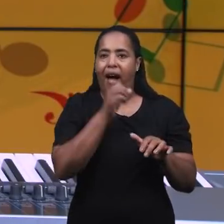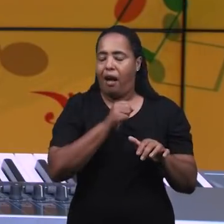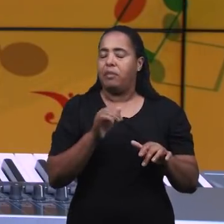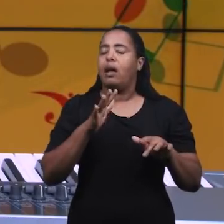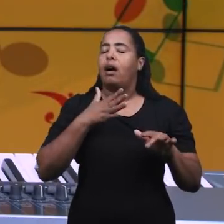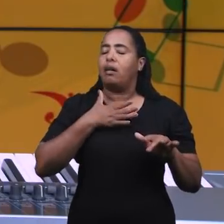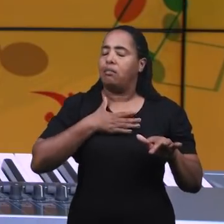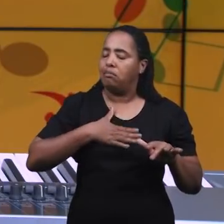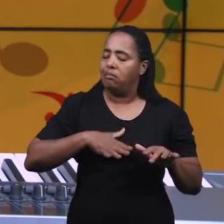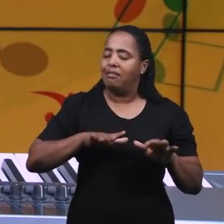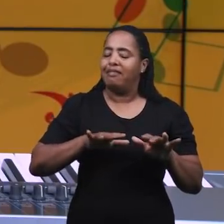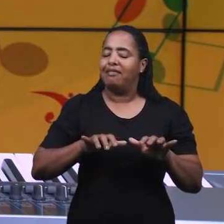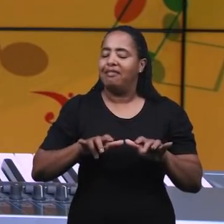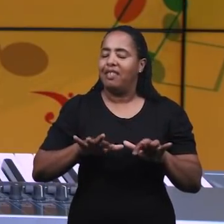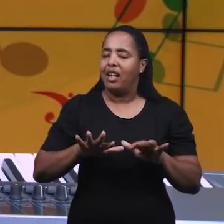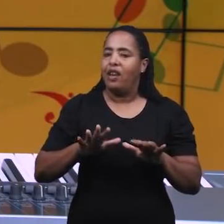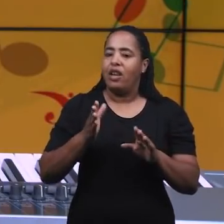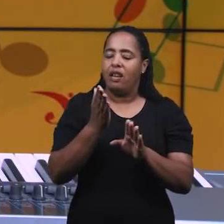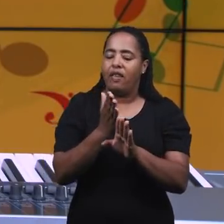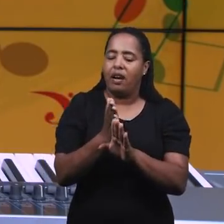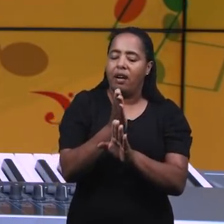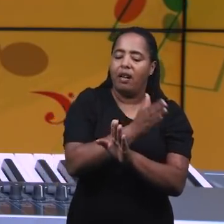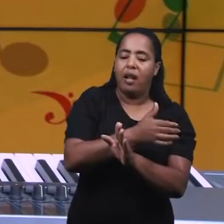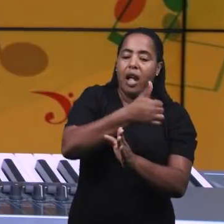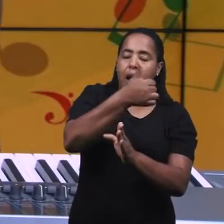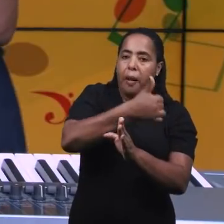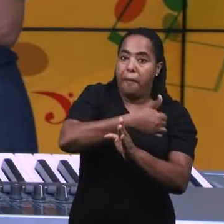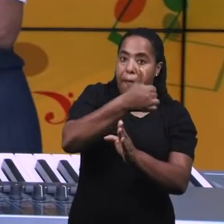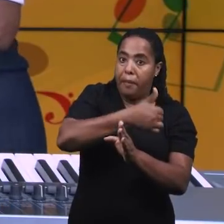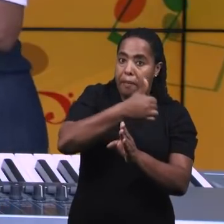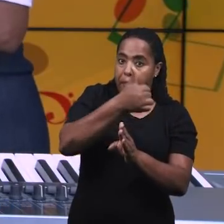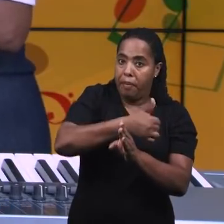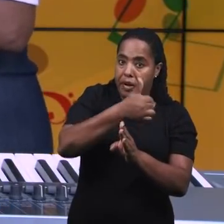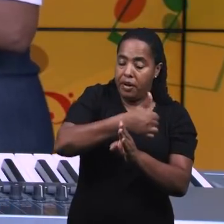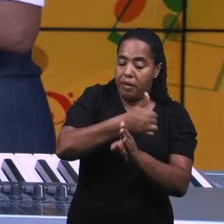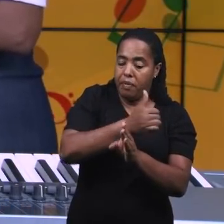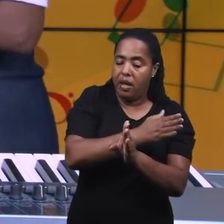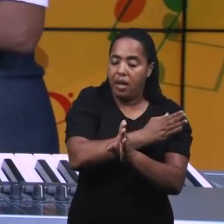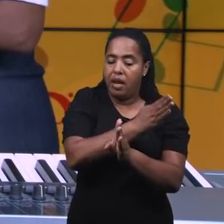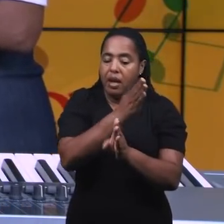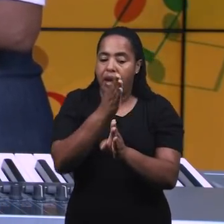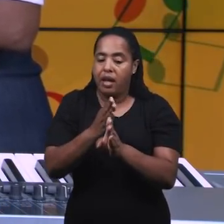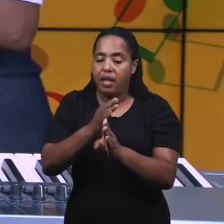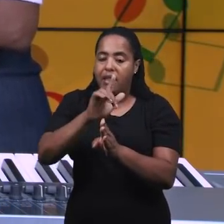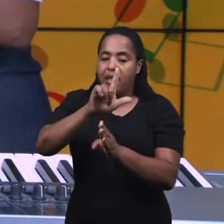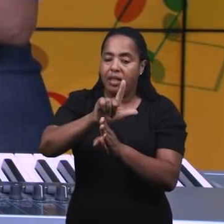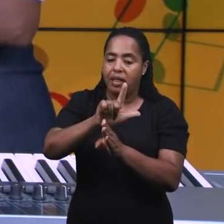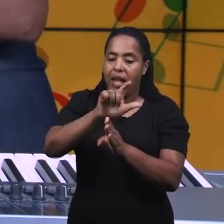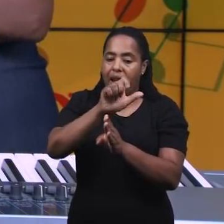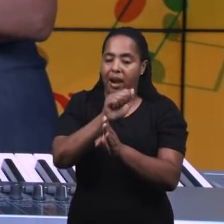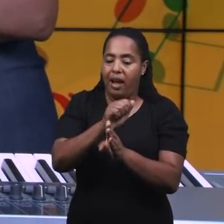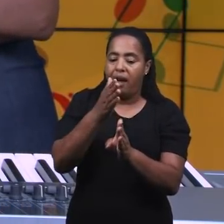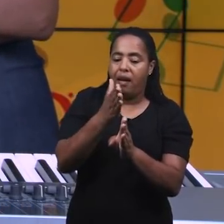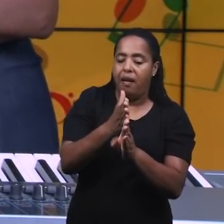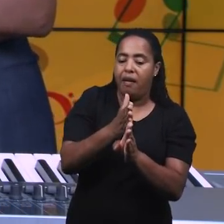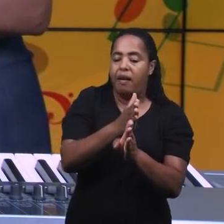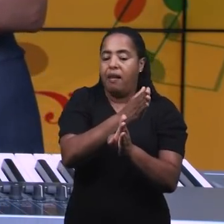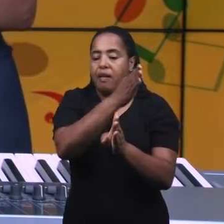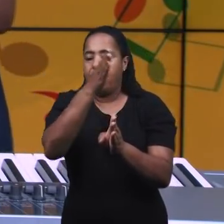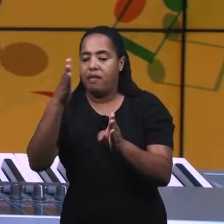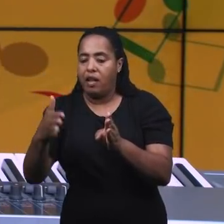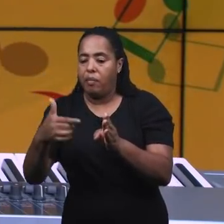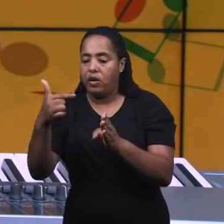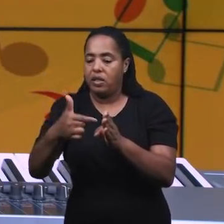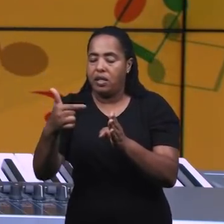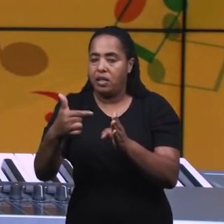ser devagar e nós vamos dividir. Primeiro a tia vai fazer até a notinha Lá. E depois a segunda